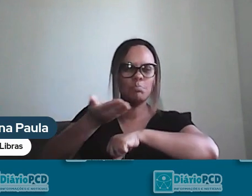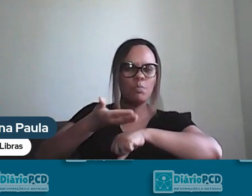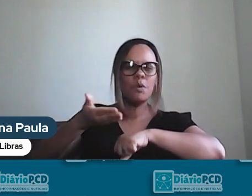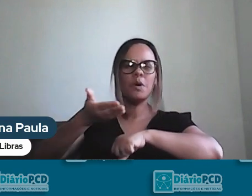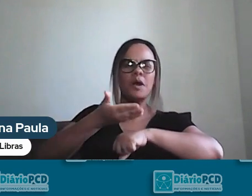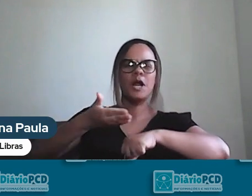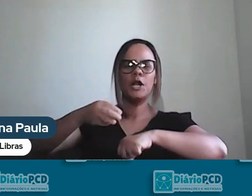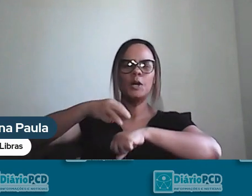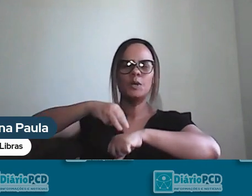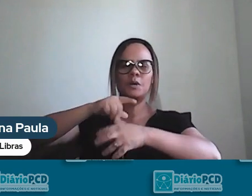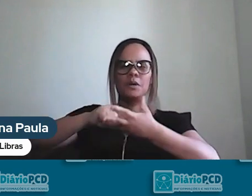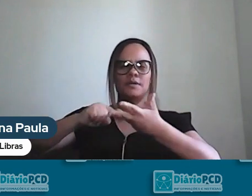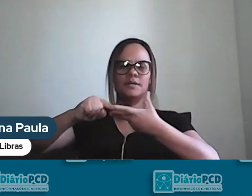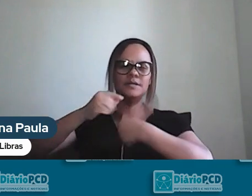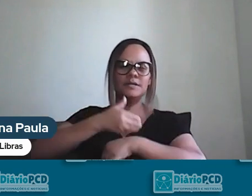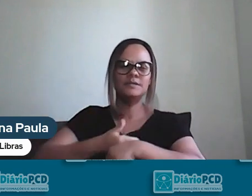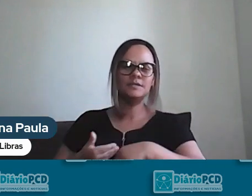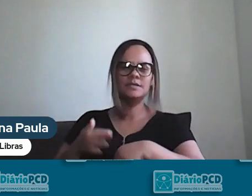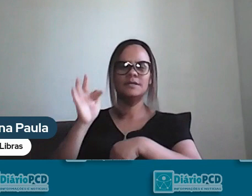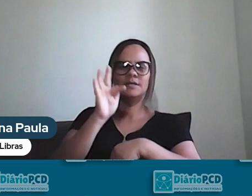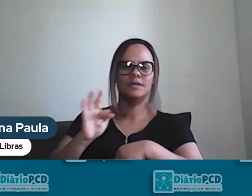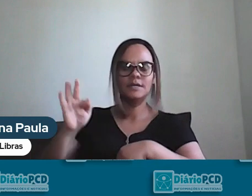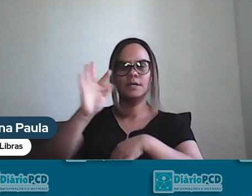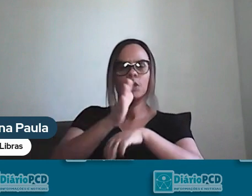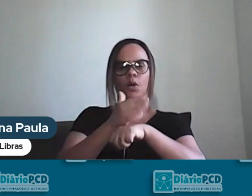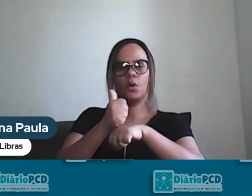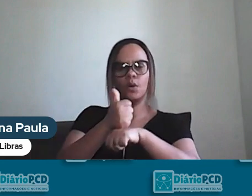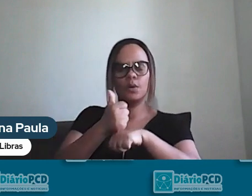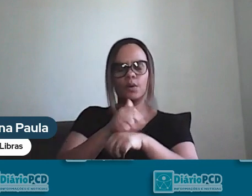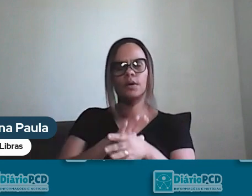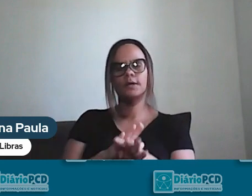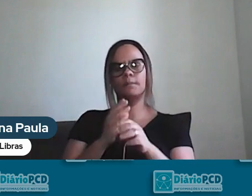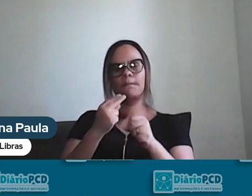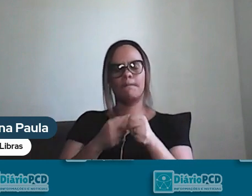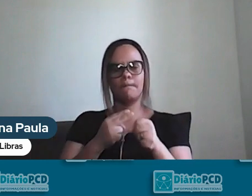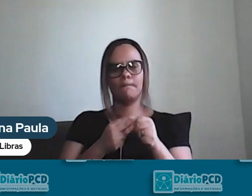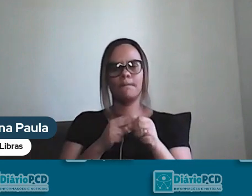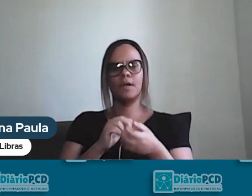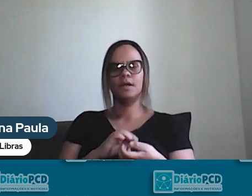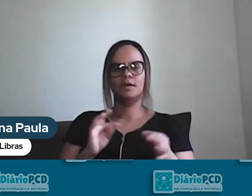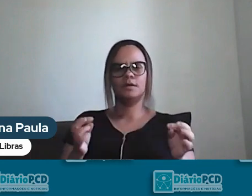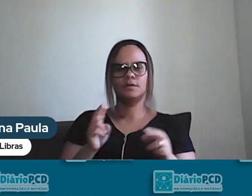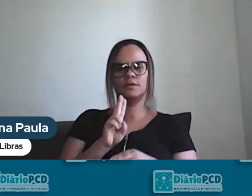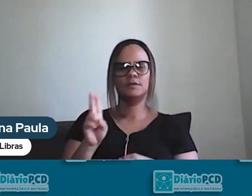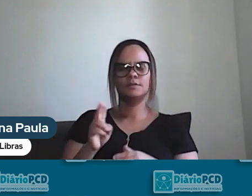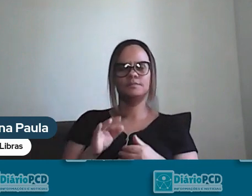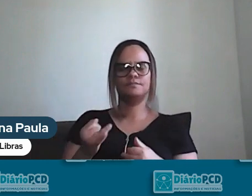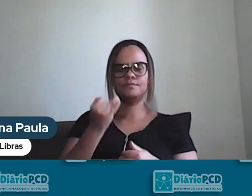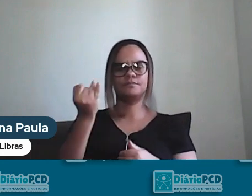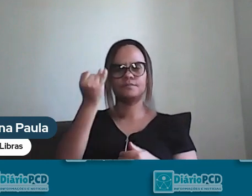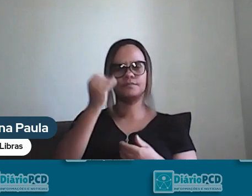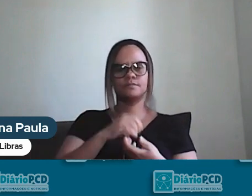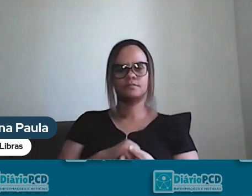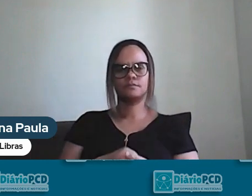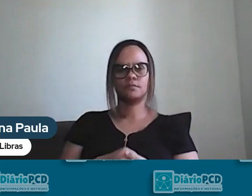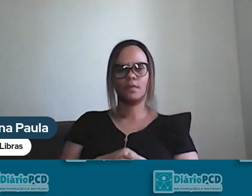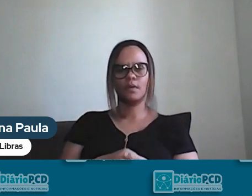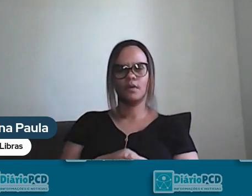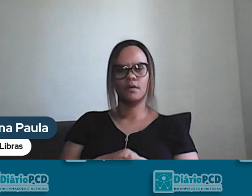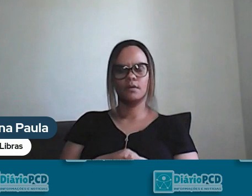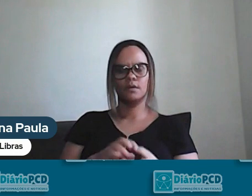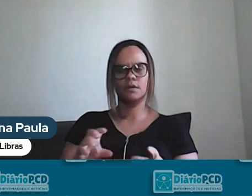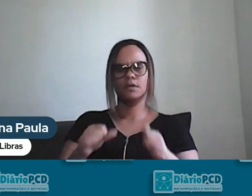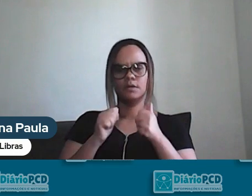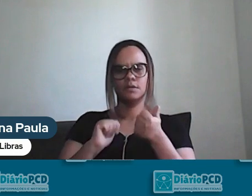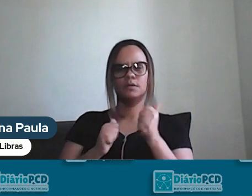os ministérios do governo federal, com profissionais, com entidades, com nomes importantes que estão buscando